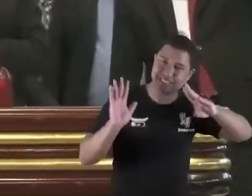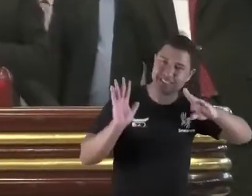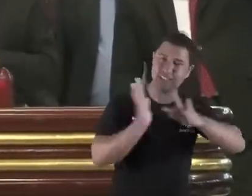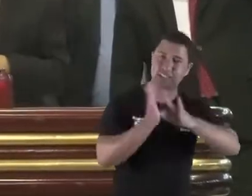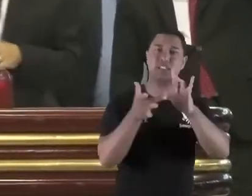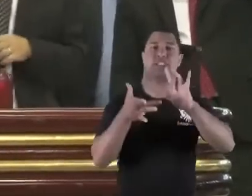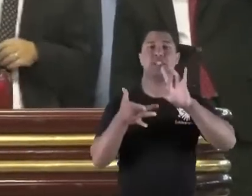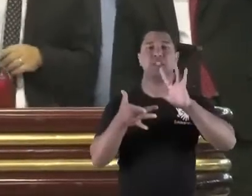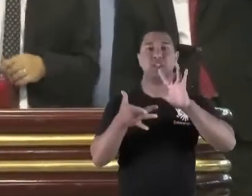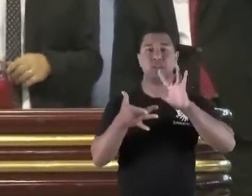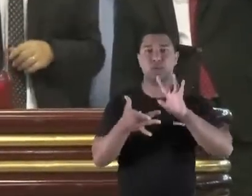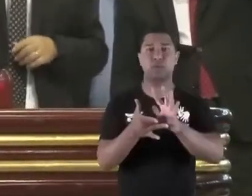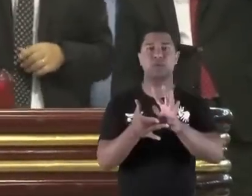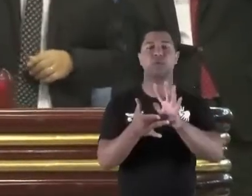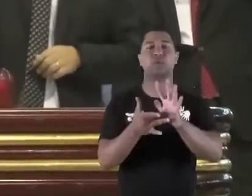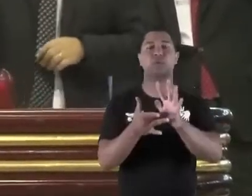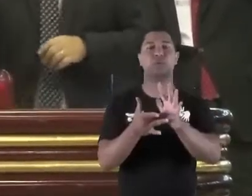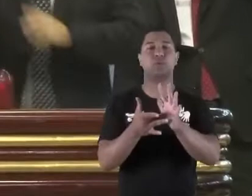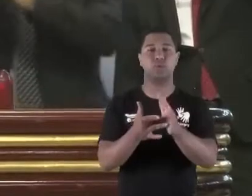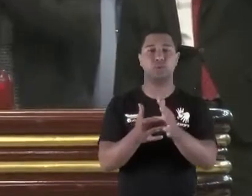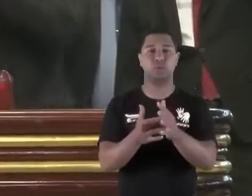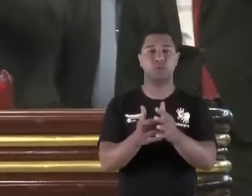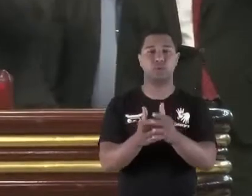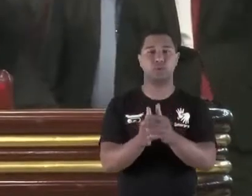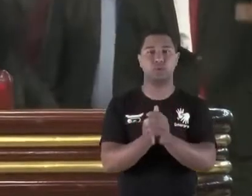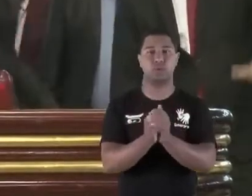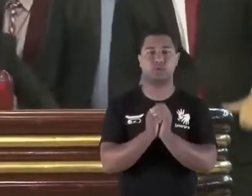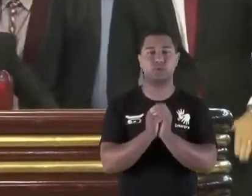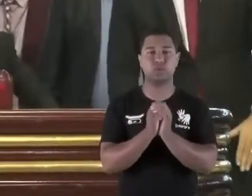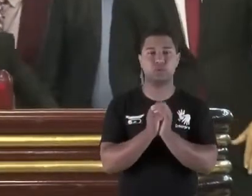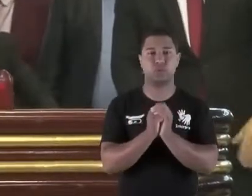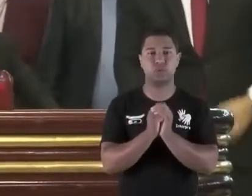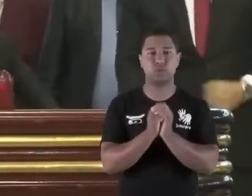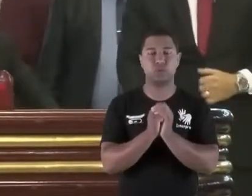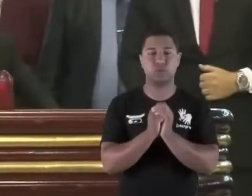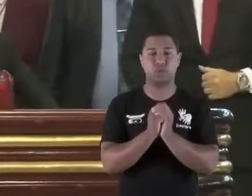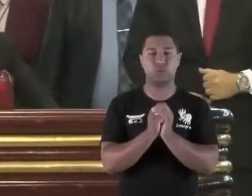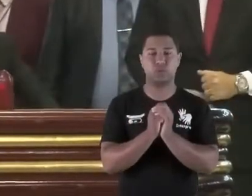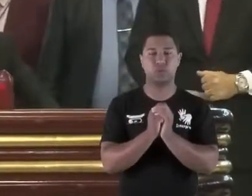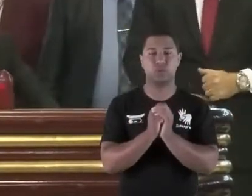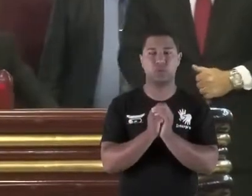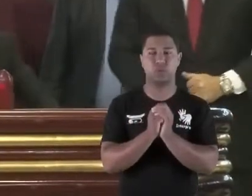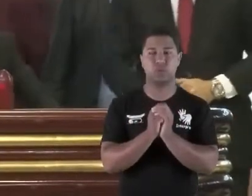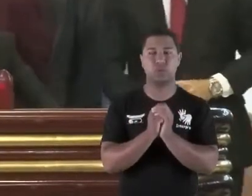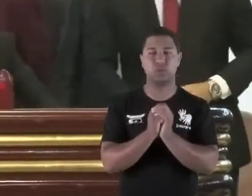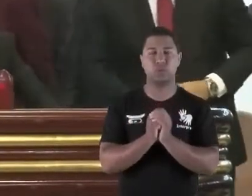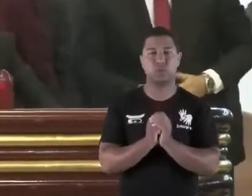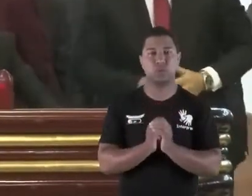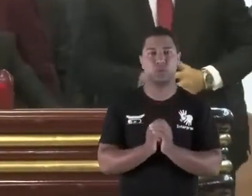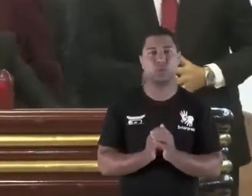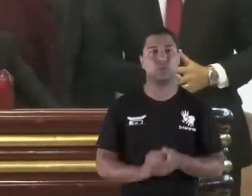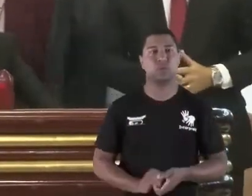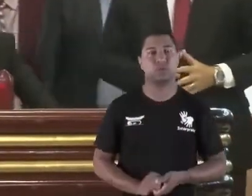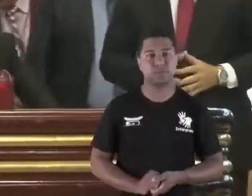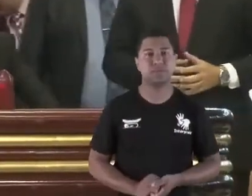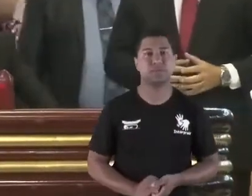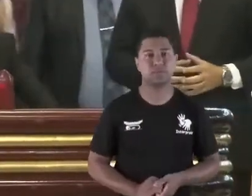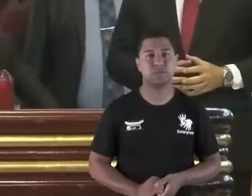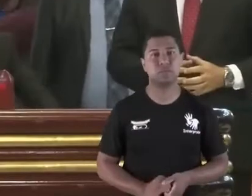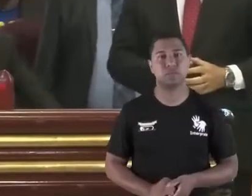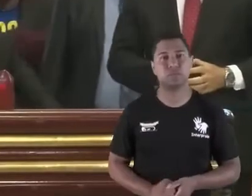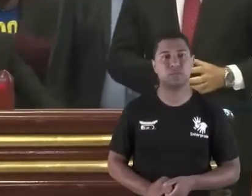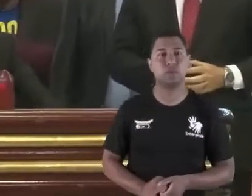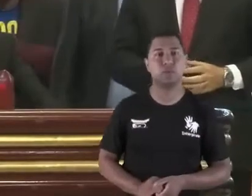Jesus. Aleluia. Aí eu estou empolgado, eu não sei se é empolgação, mas vamos pelo